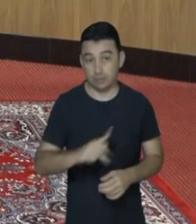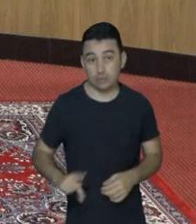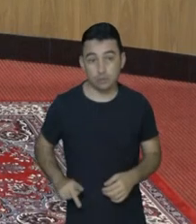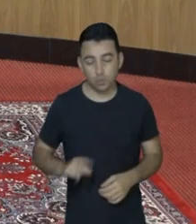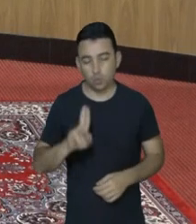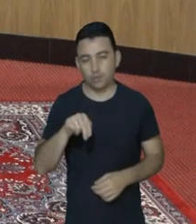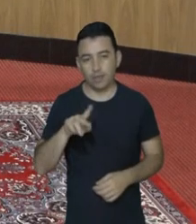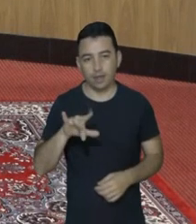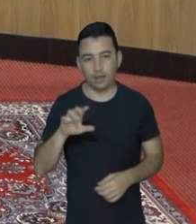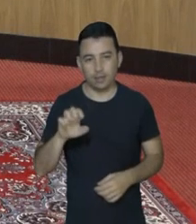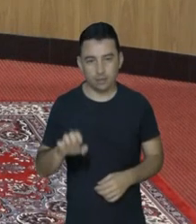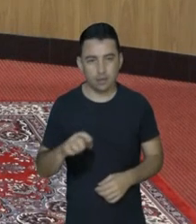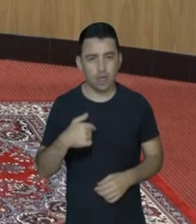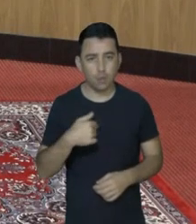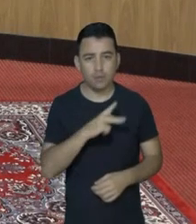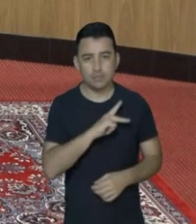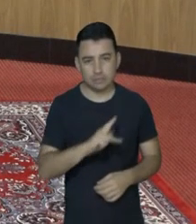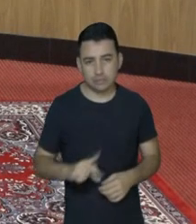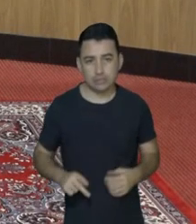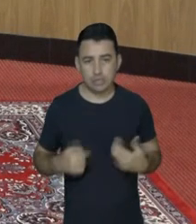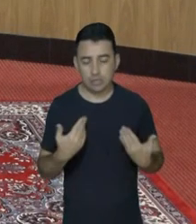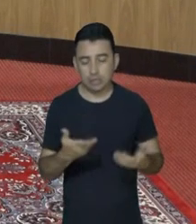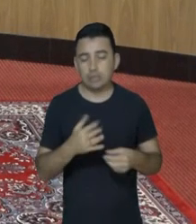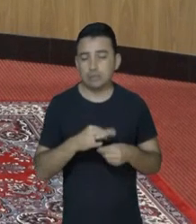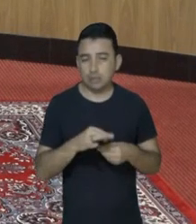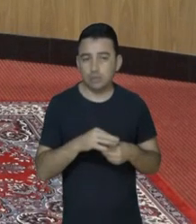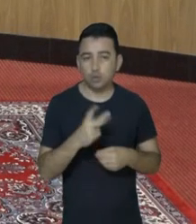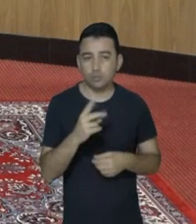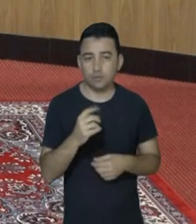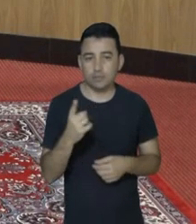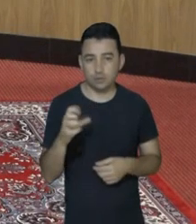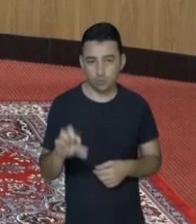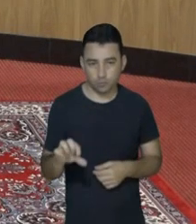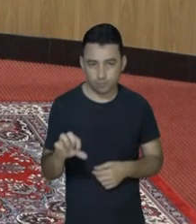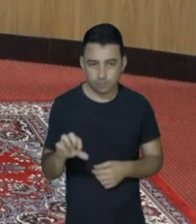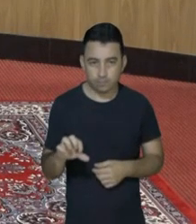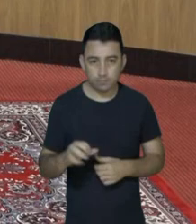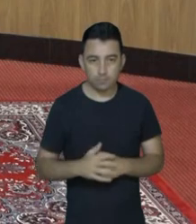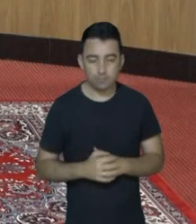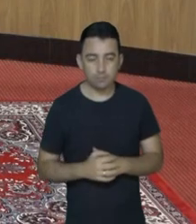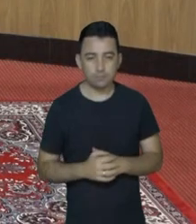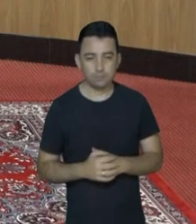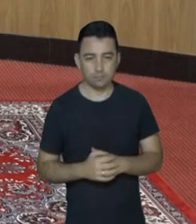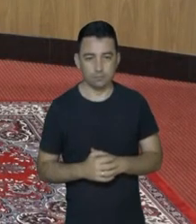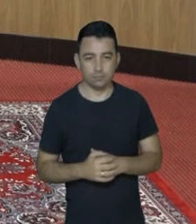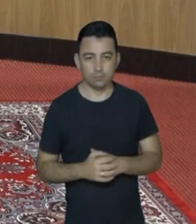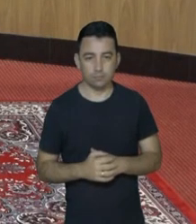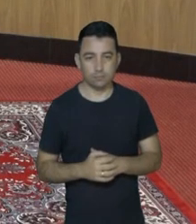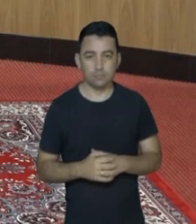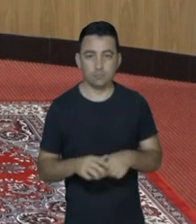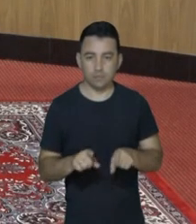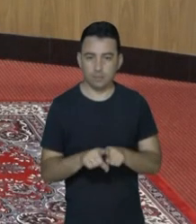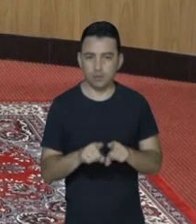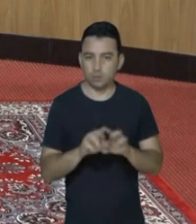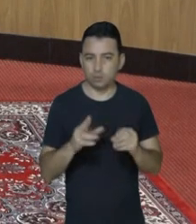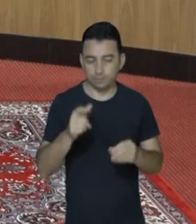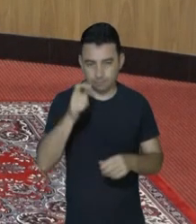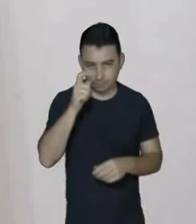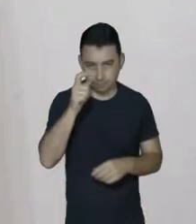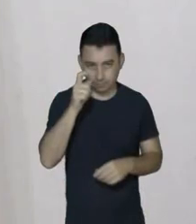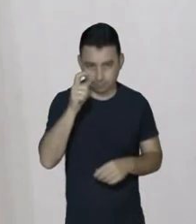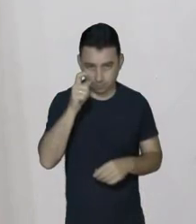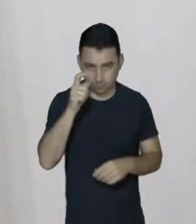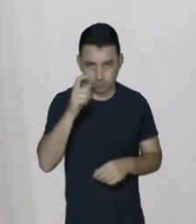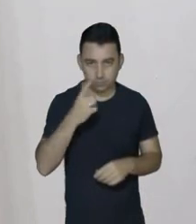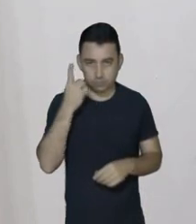tive a honra de presidir essa entidade em 2019, Léo e doutor que estão acompanhando a mesa, aos outros